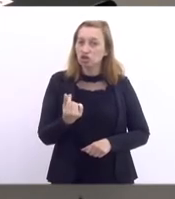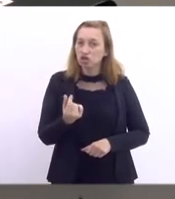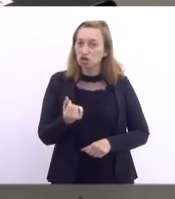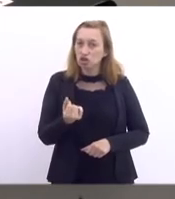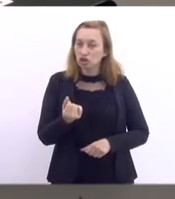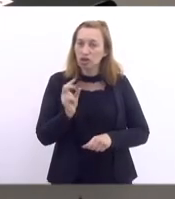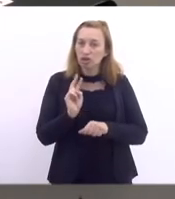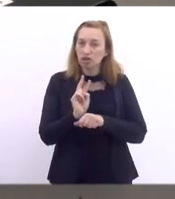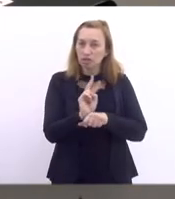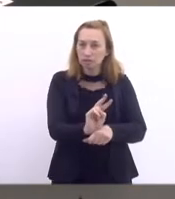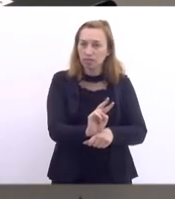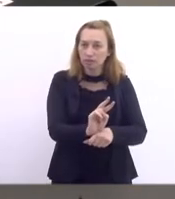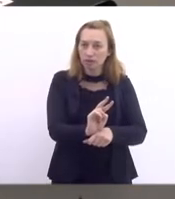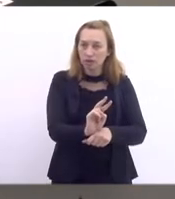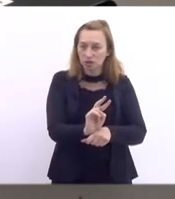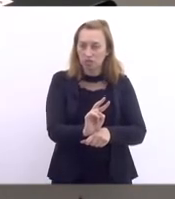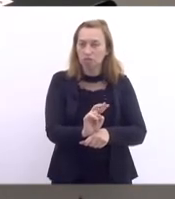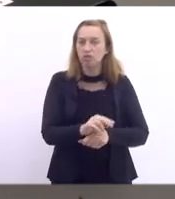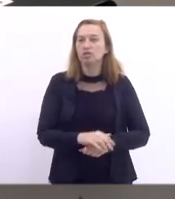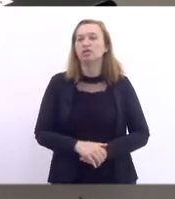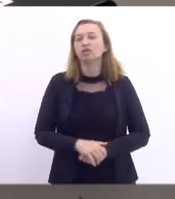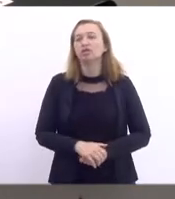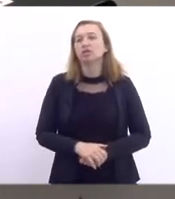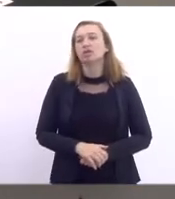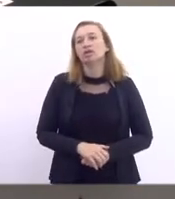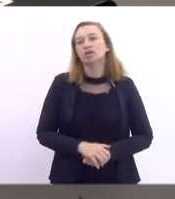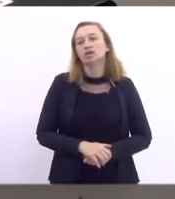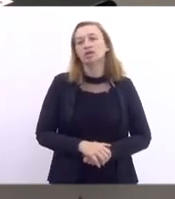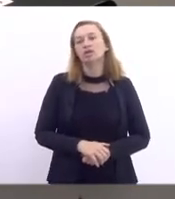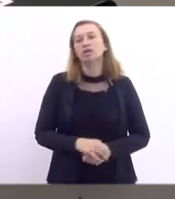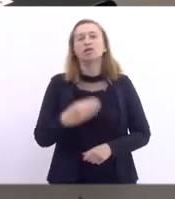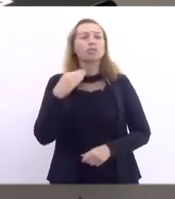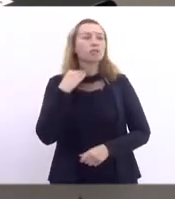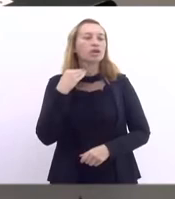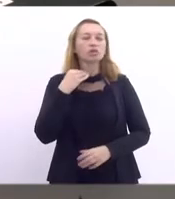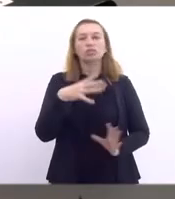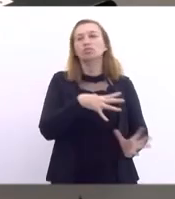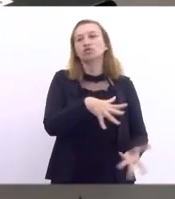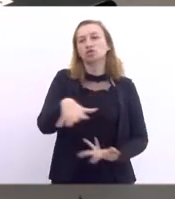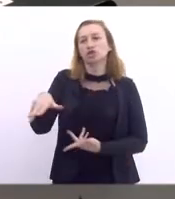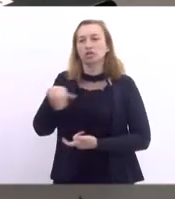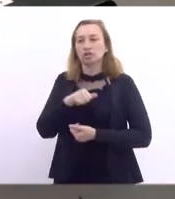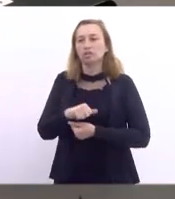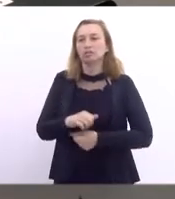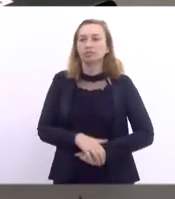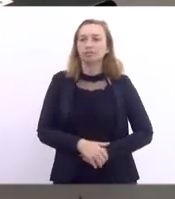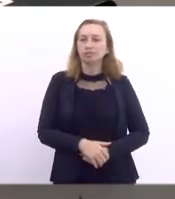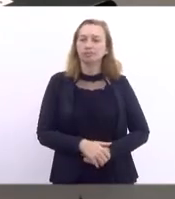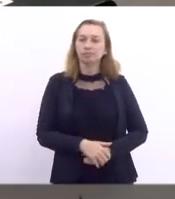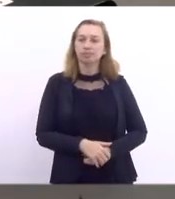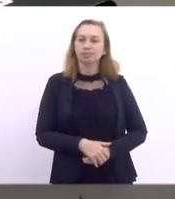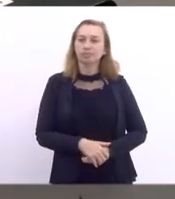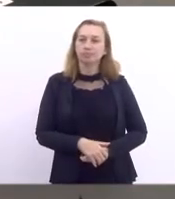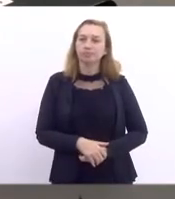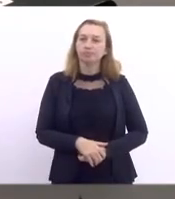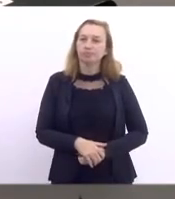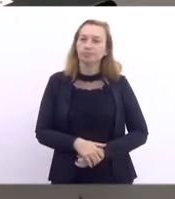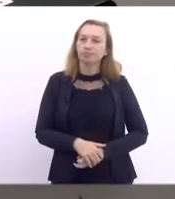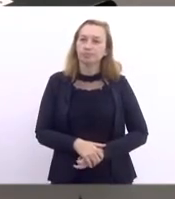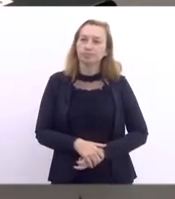empréstimo externo via é Banco Mundial né é a